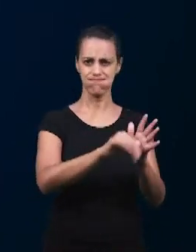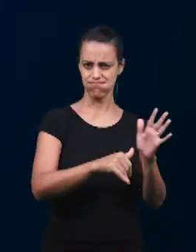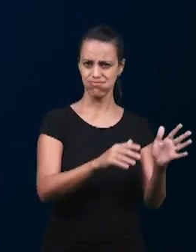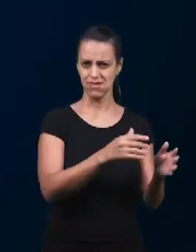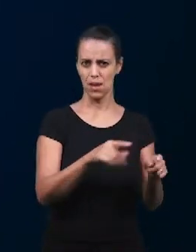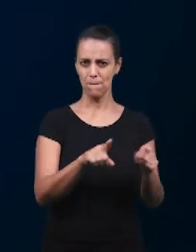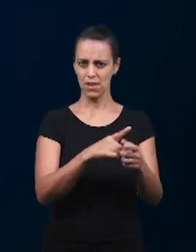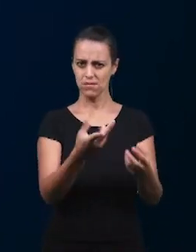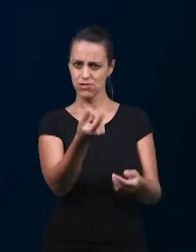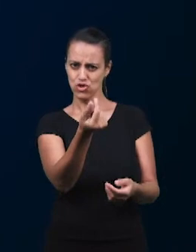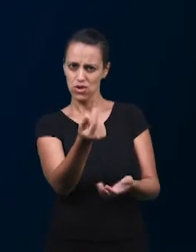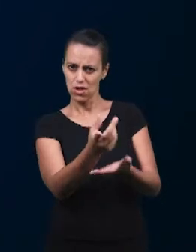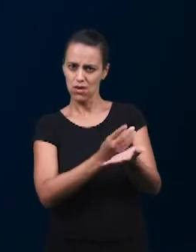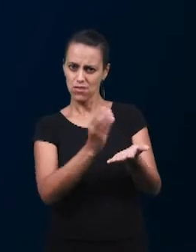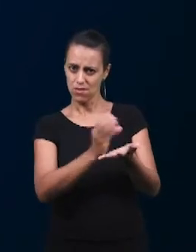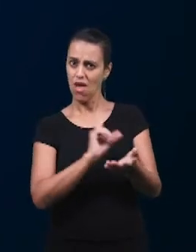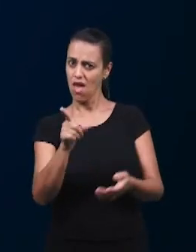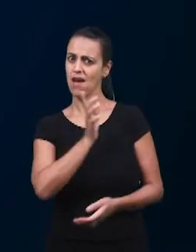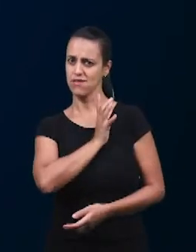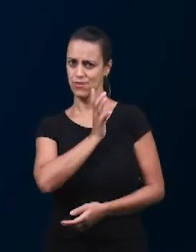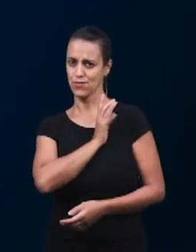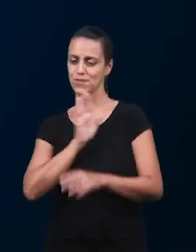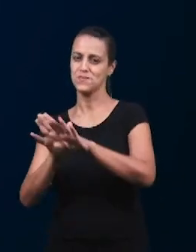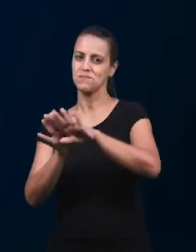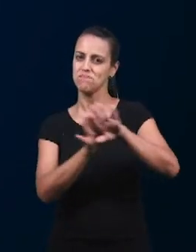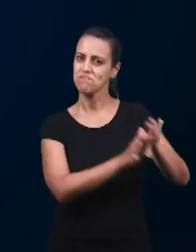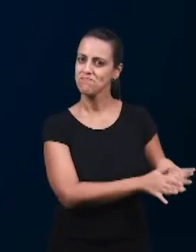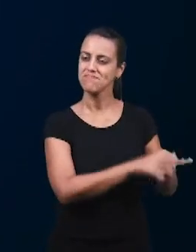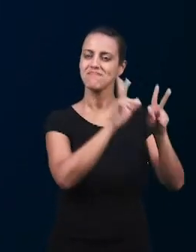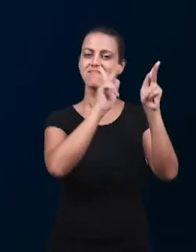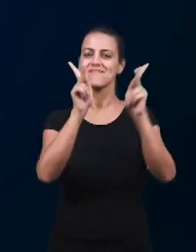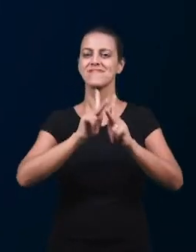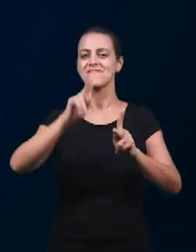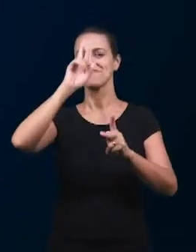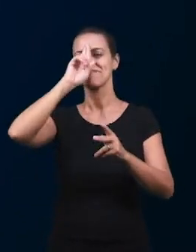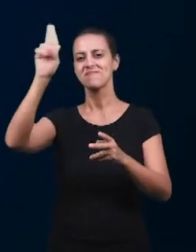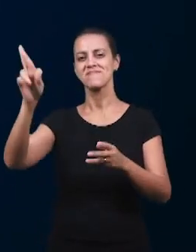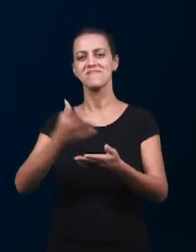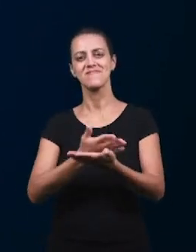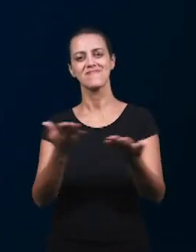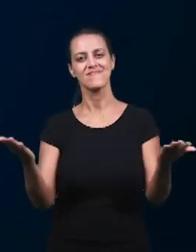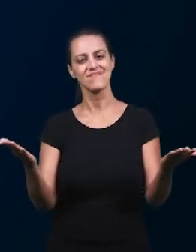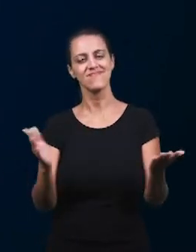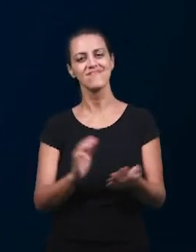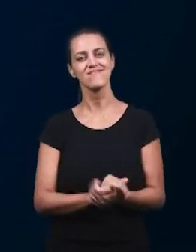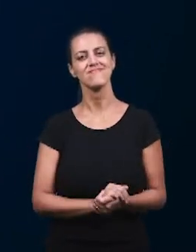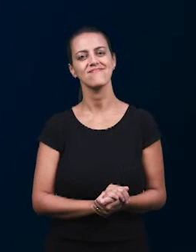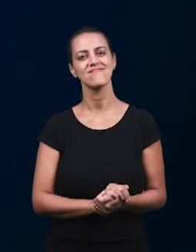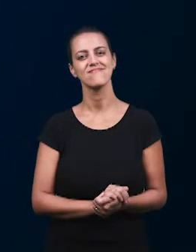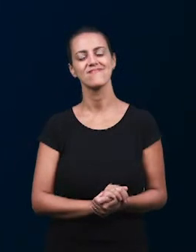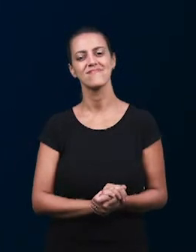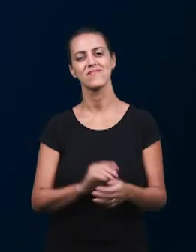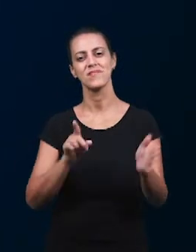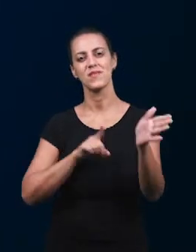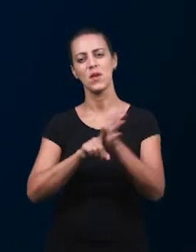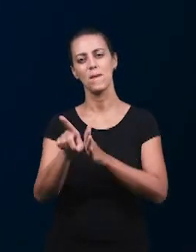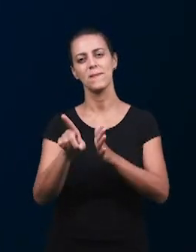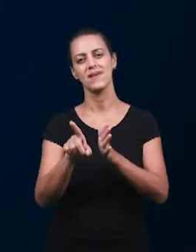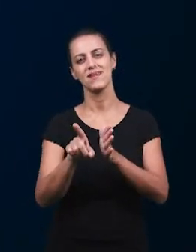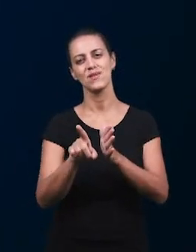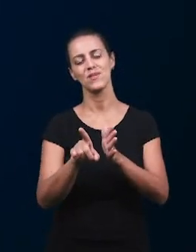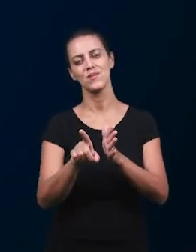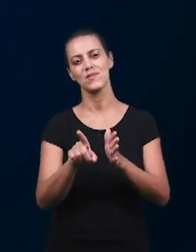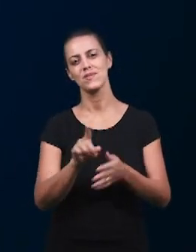era rico. A paz do Senhor Jesus. A paz do Senhor a todos. A pergunta 1